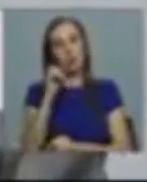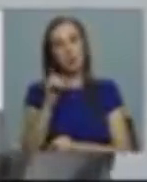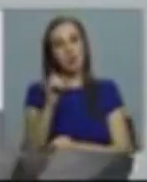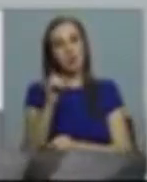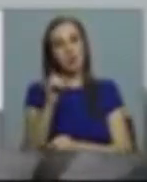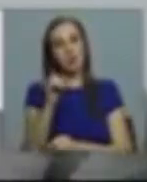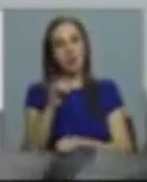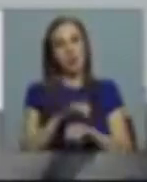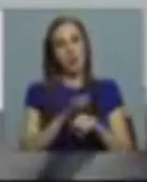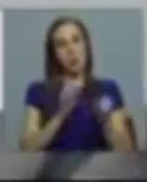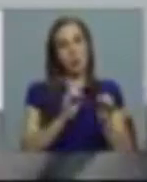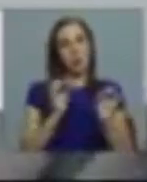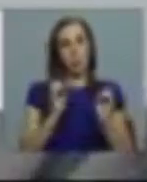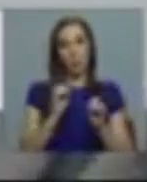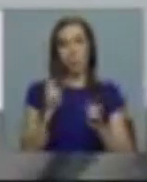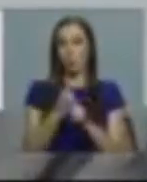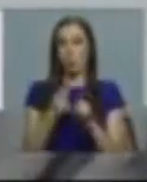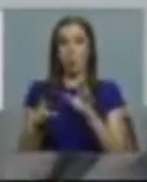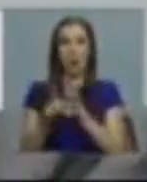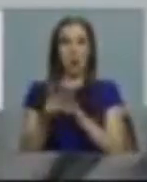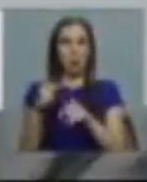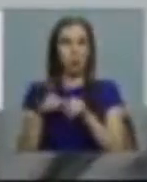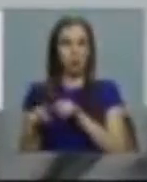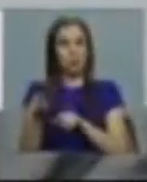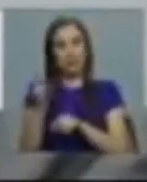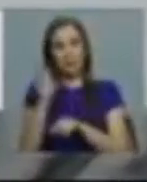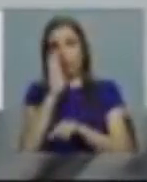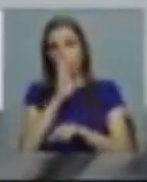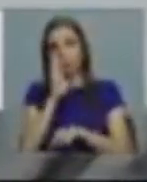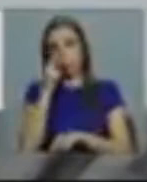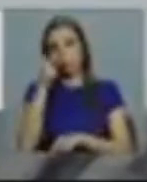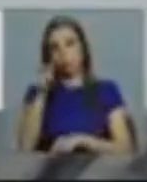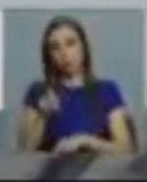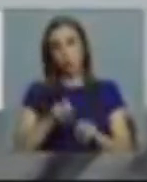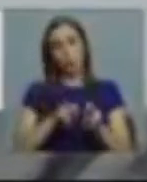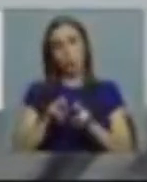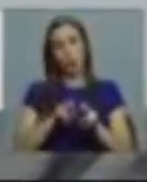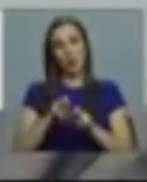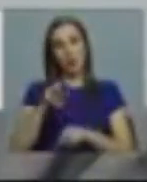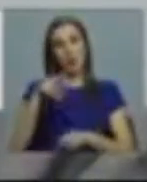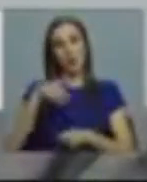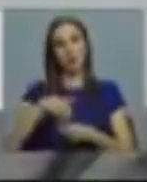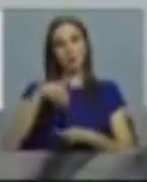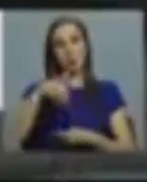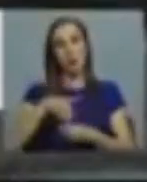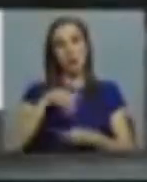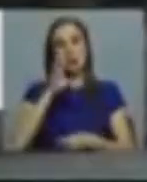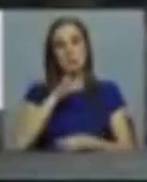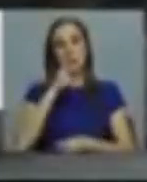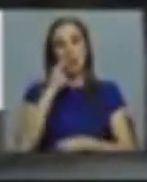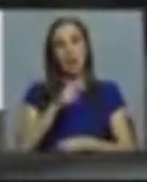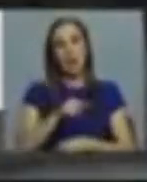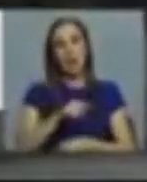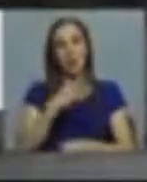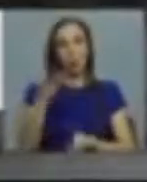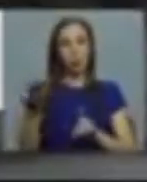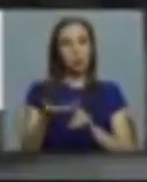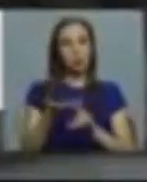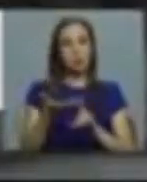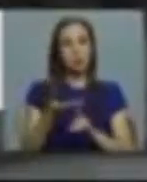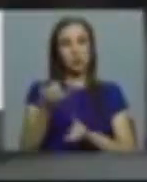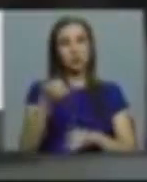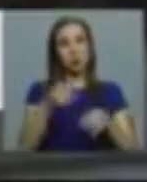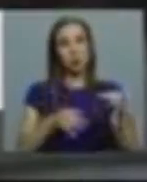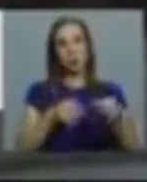não culpabilidade. Se aquele que se apresenta para a corrida eleitoral tiver uma condenação em